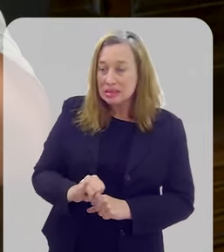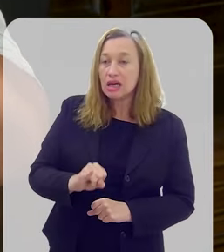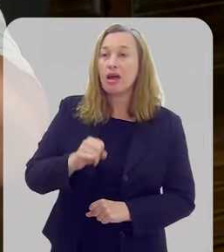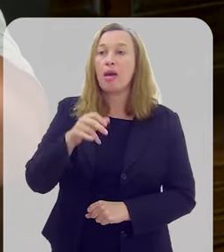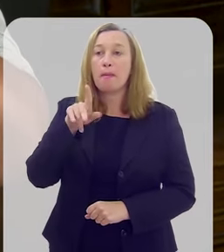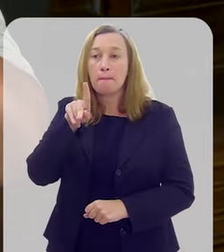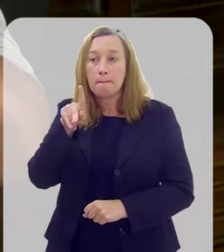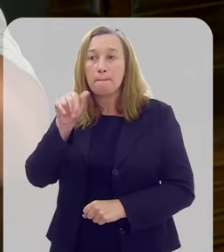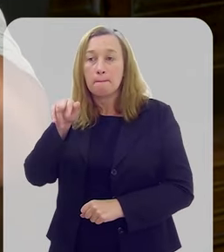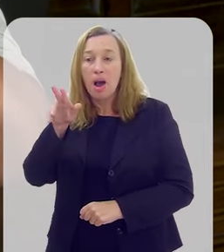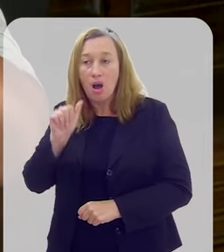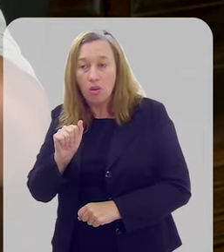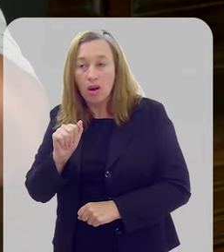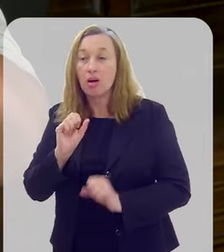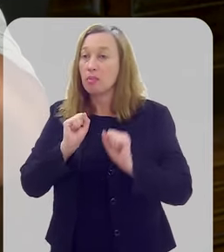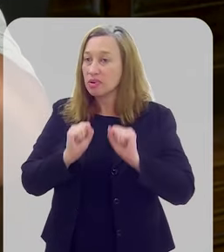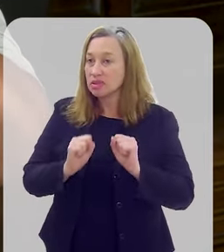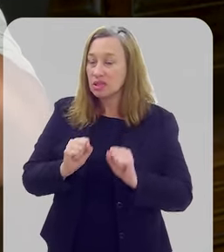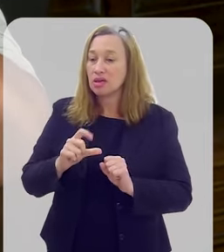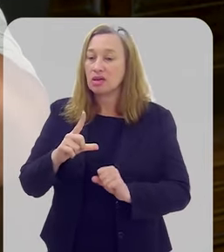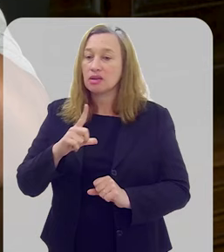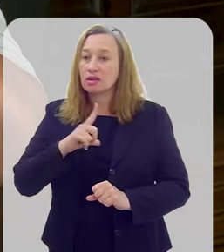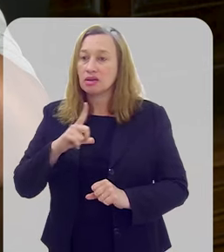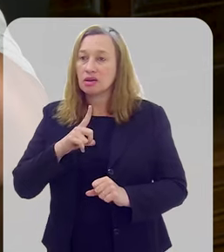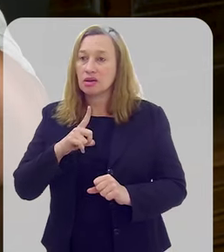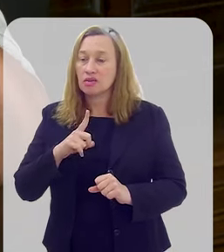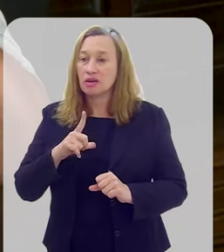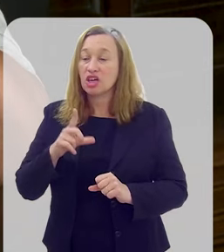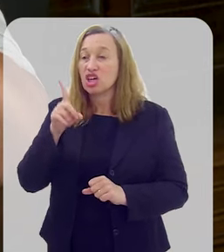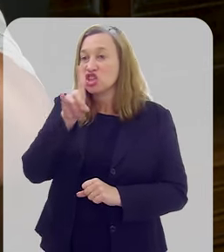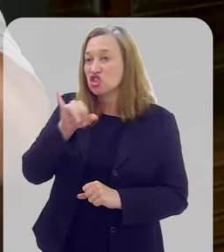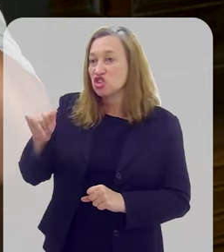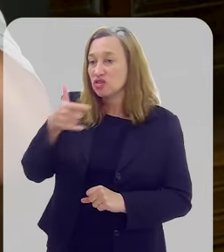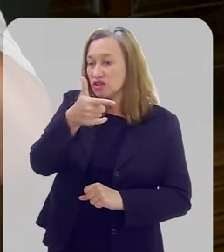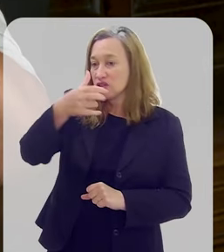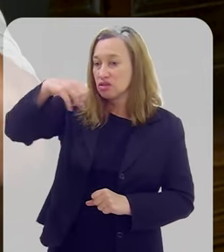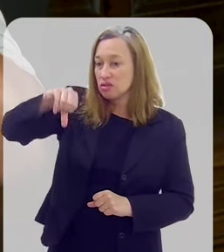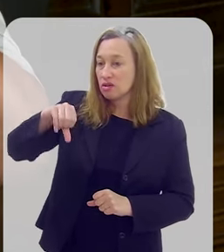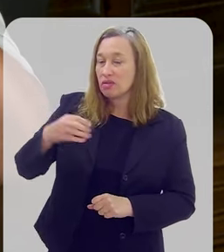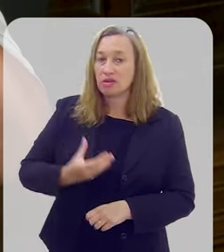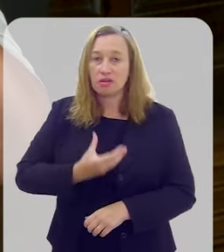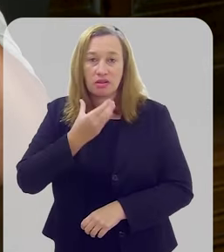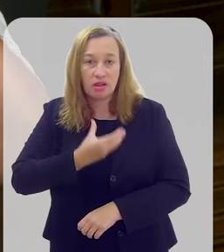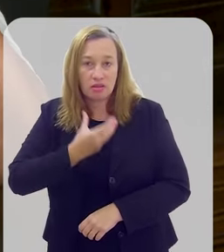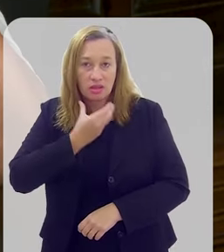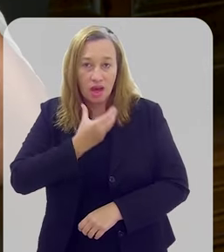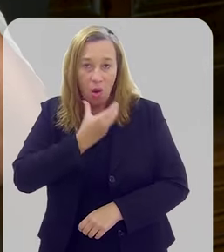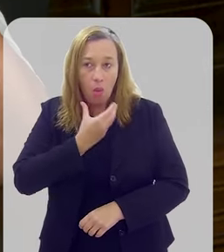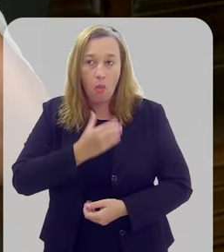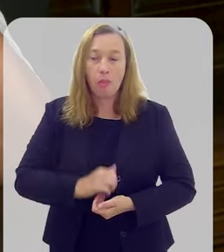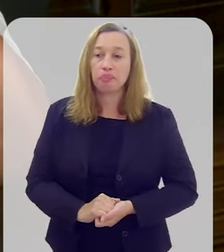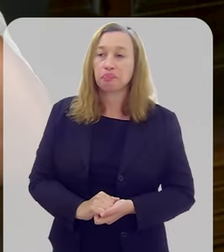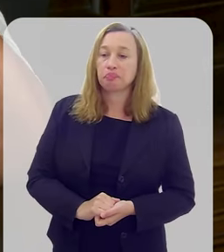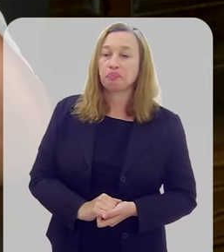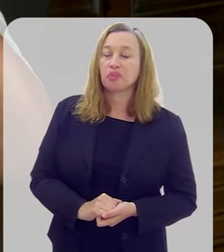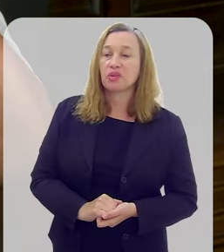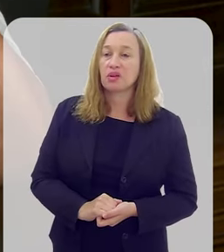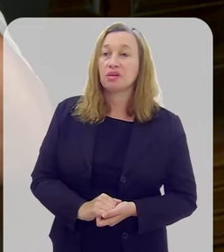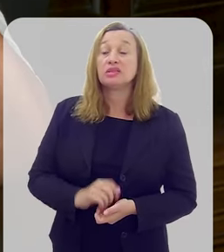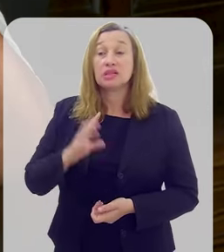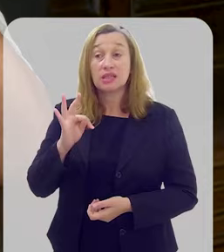puder está no nosso programa de Natal que nós vamos gravar dia 29 taisinha depois vai